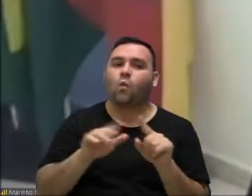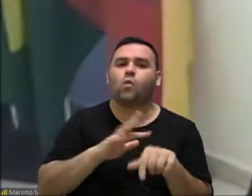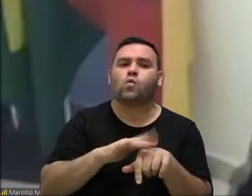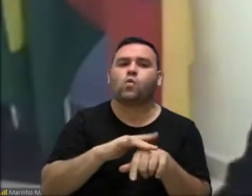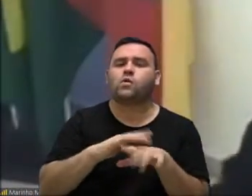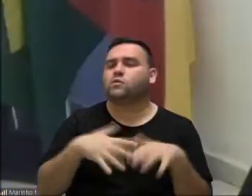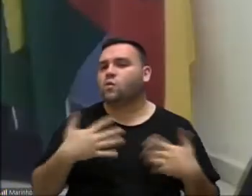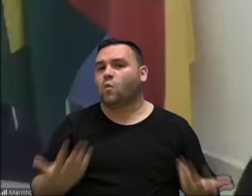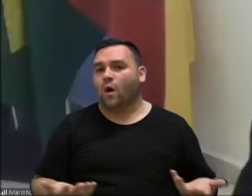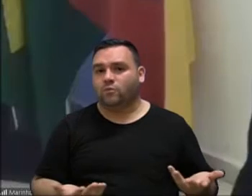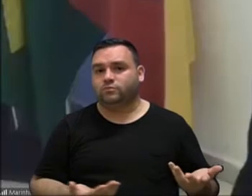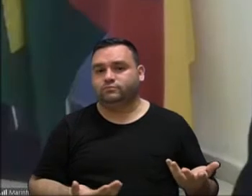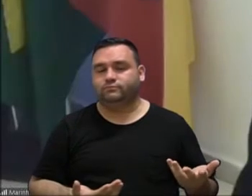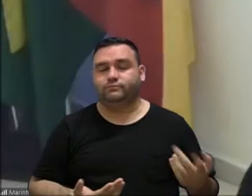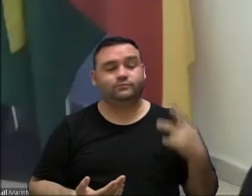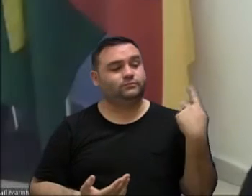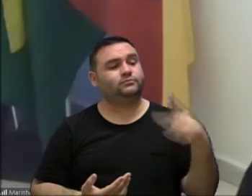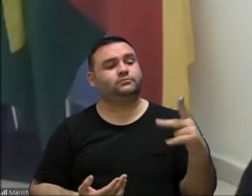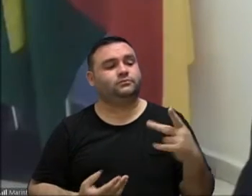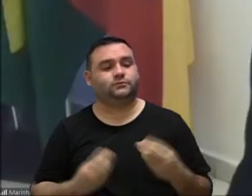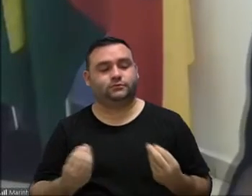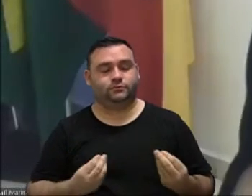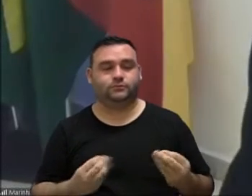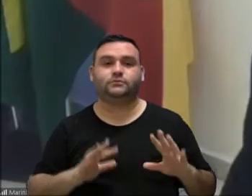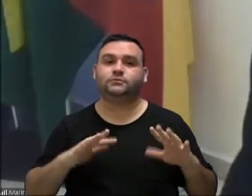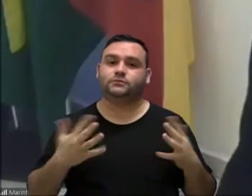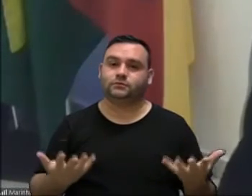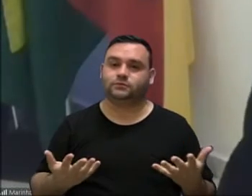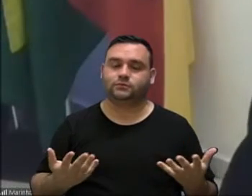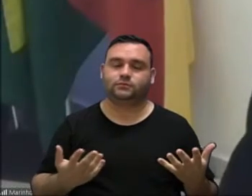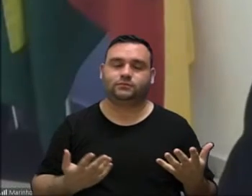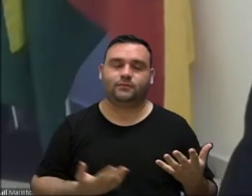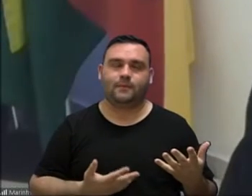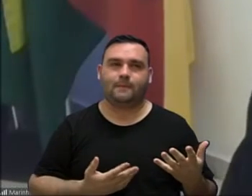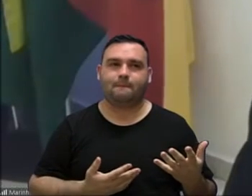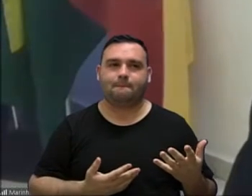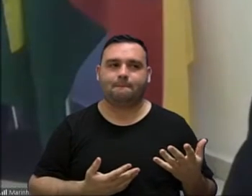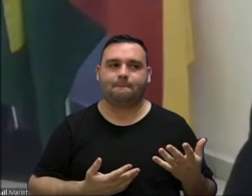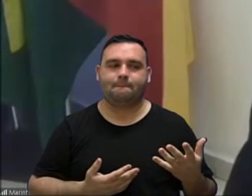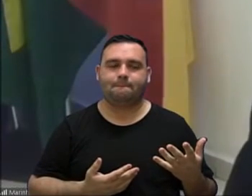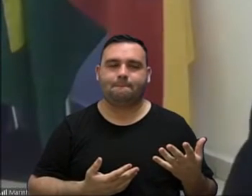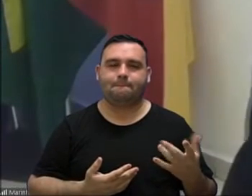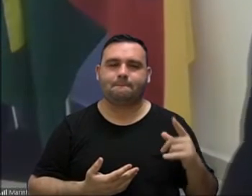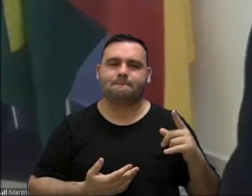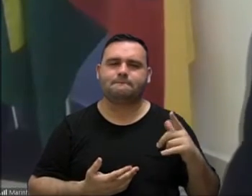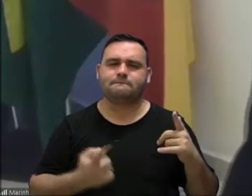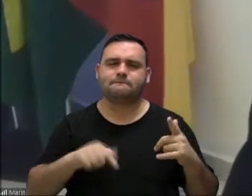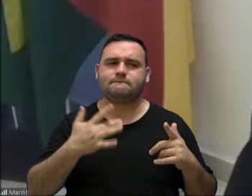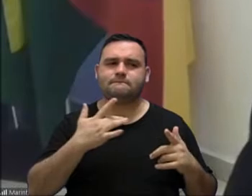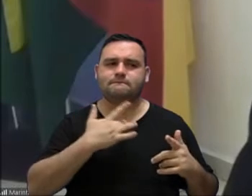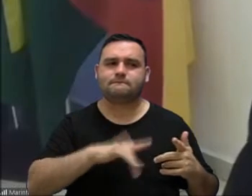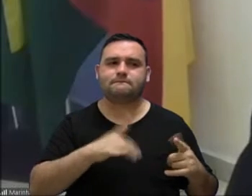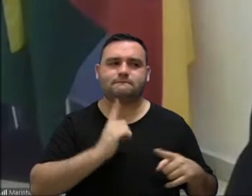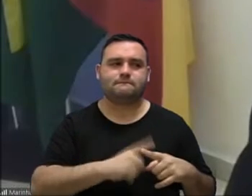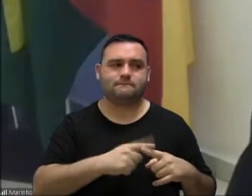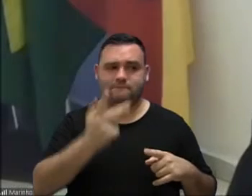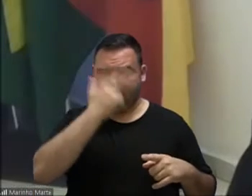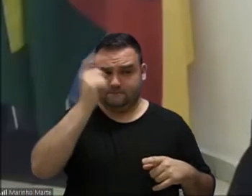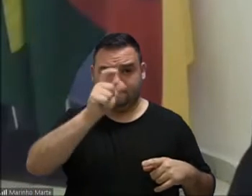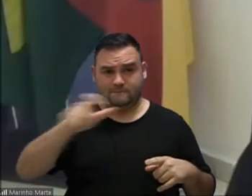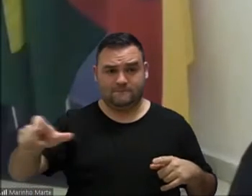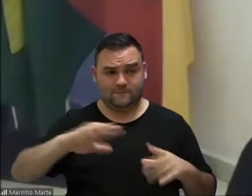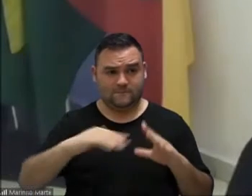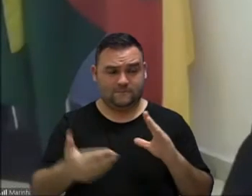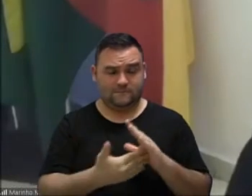qual é o quadro clínico desse médico então na verdade é uma pena que as pessoas